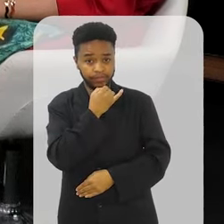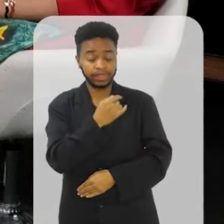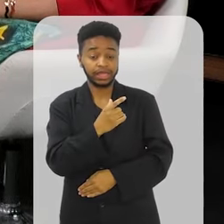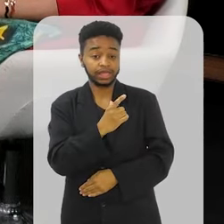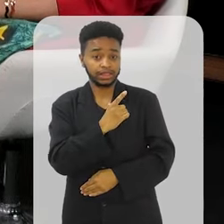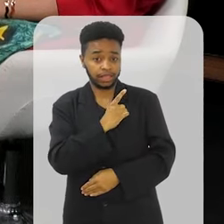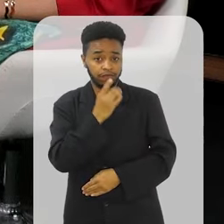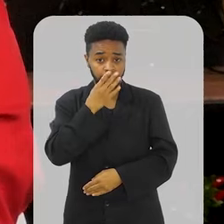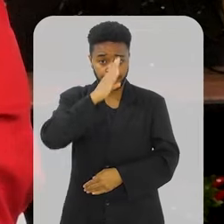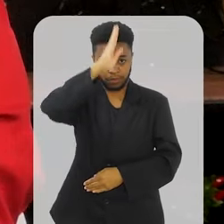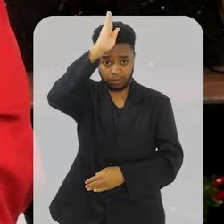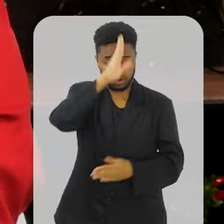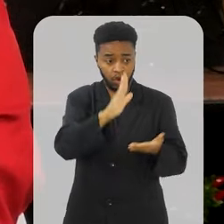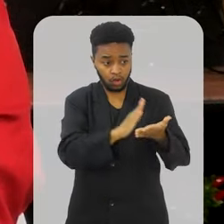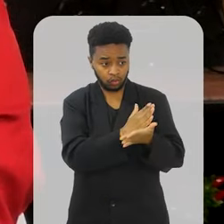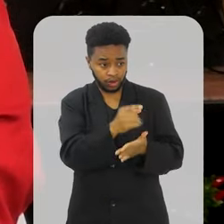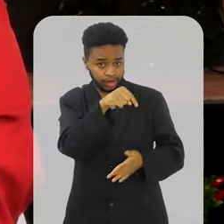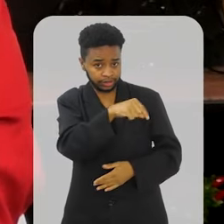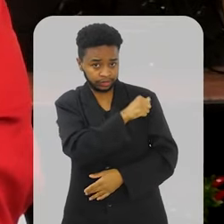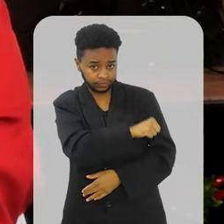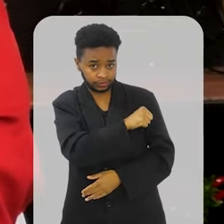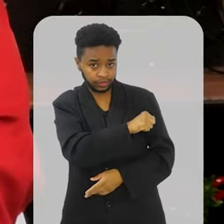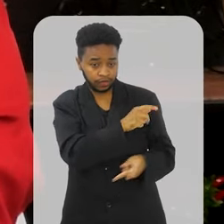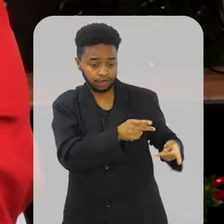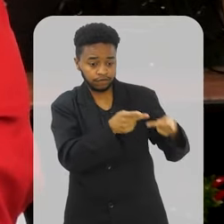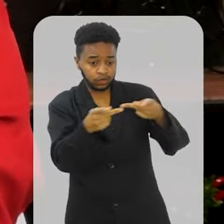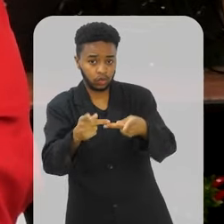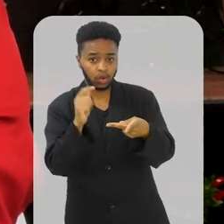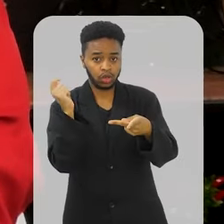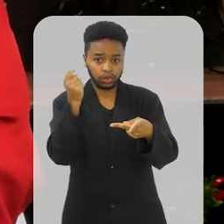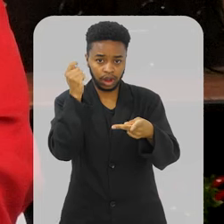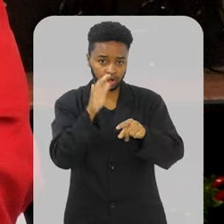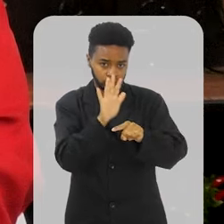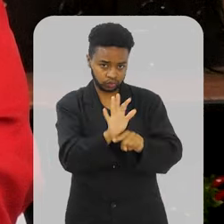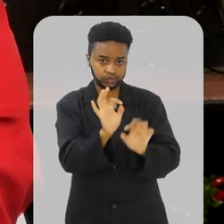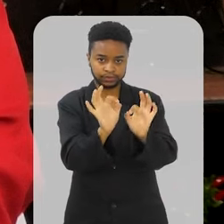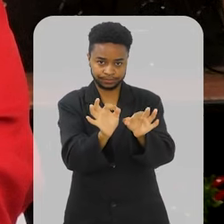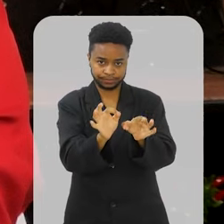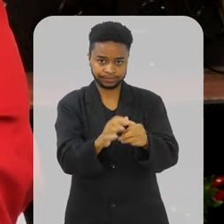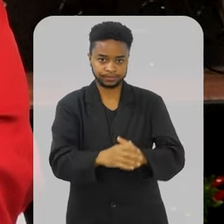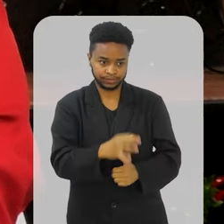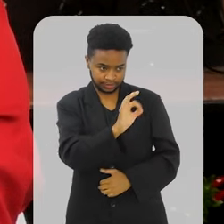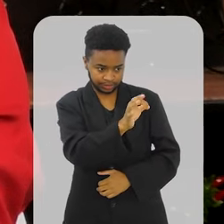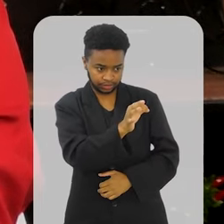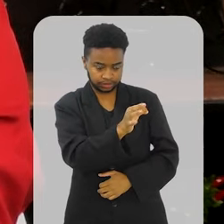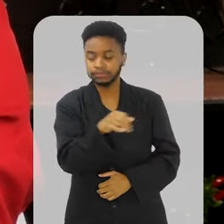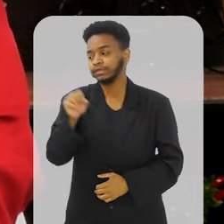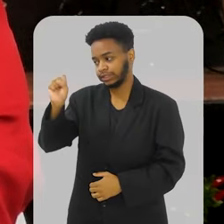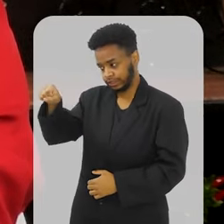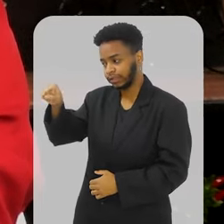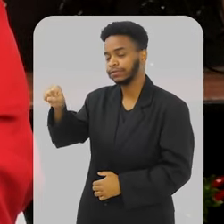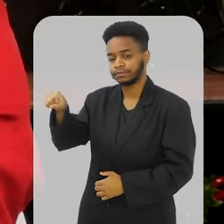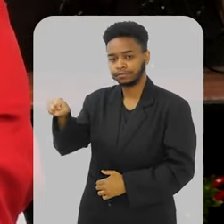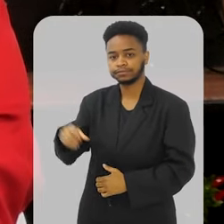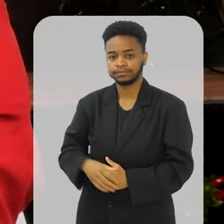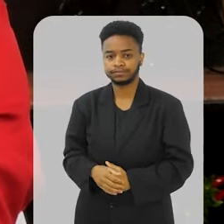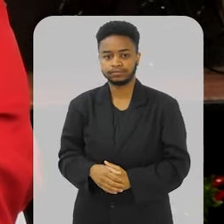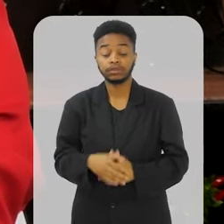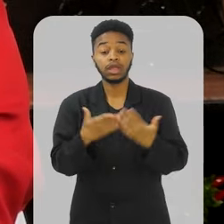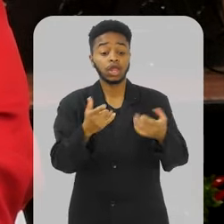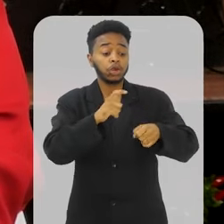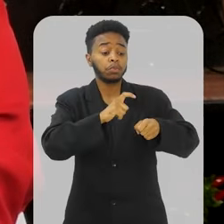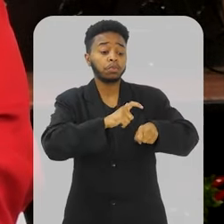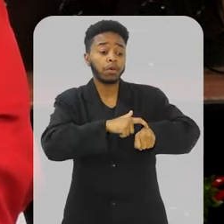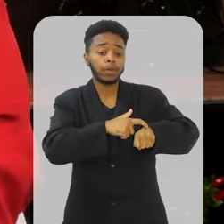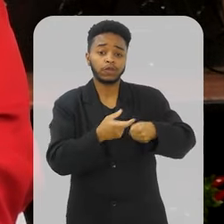alguns eh Bombeiros do Rio que foram ajudar no Rio Grande do Sul não é isso sim sim